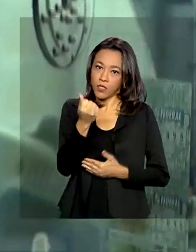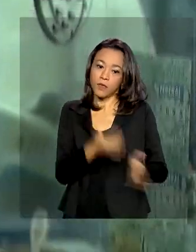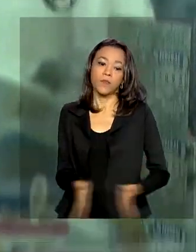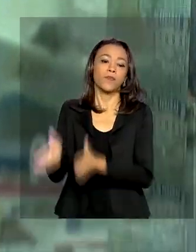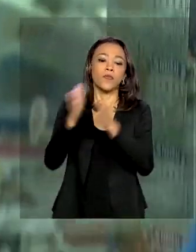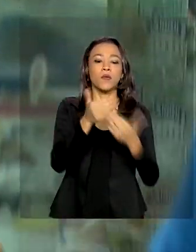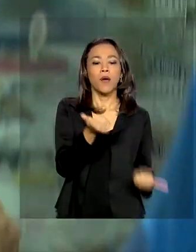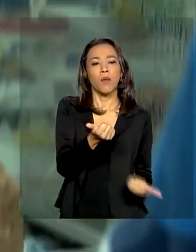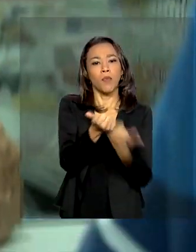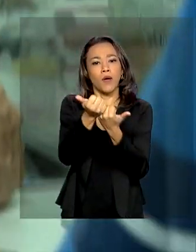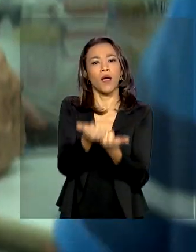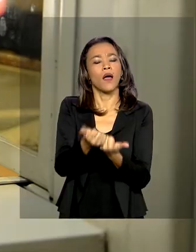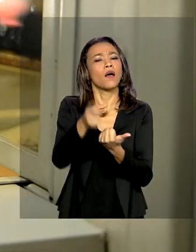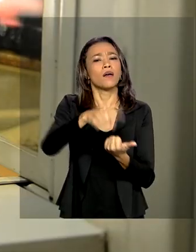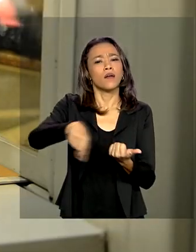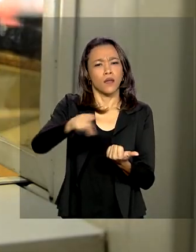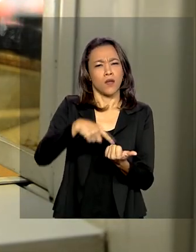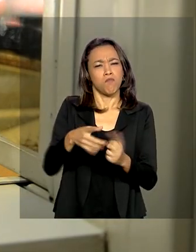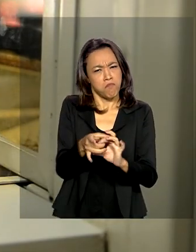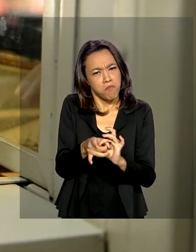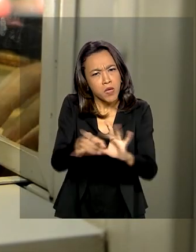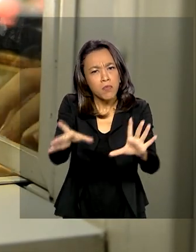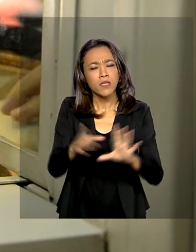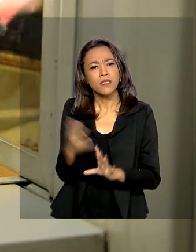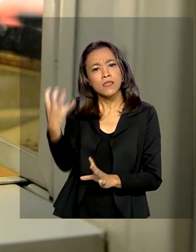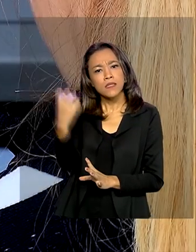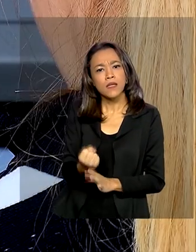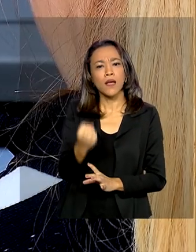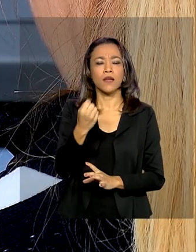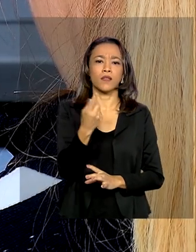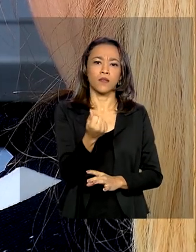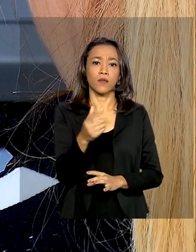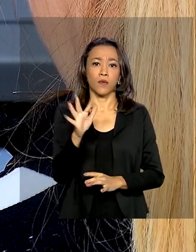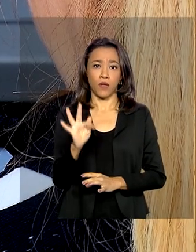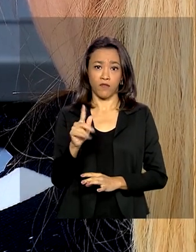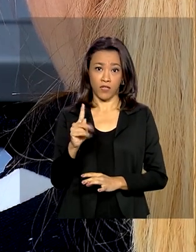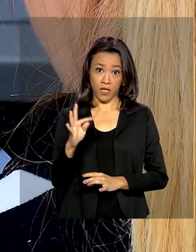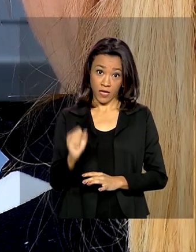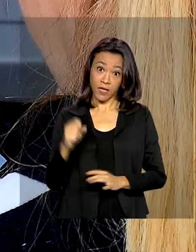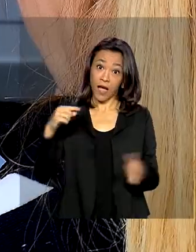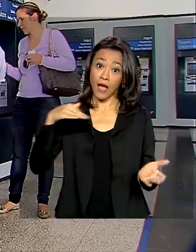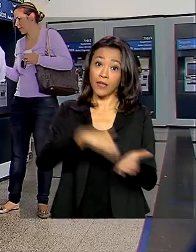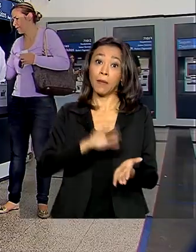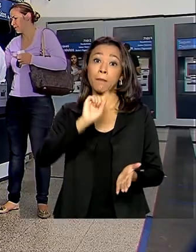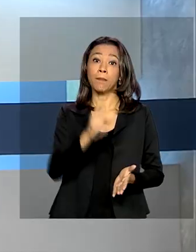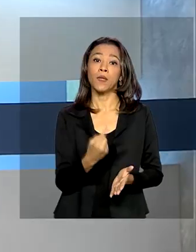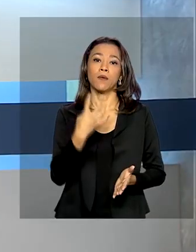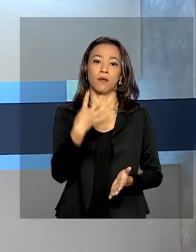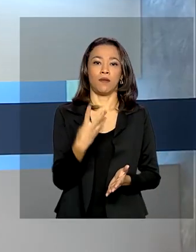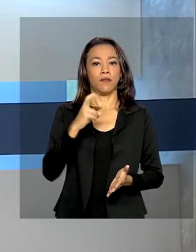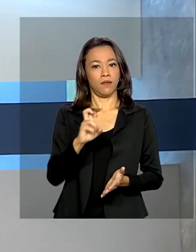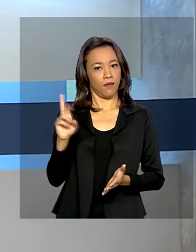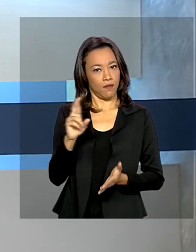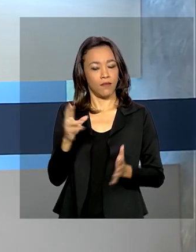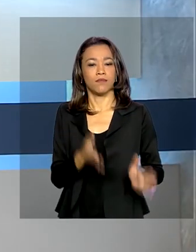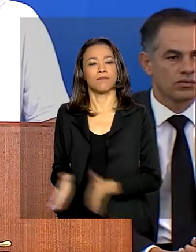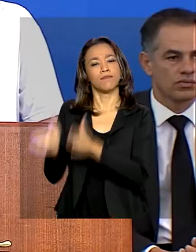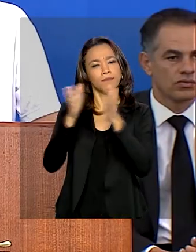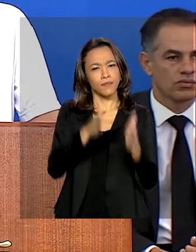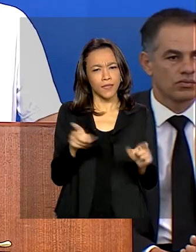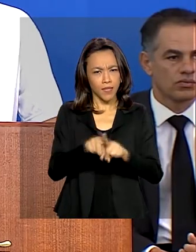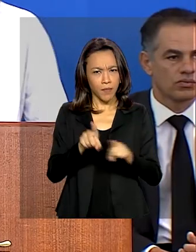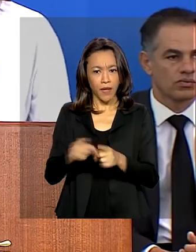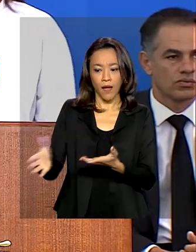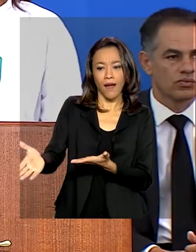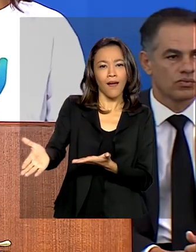trabalhador governo autorizou saques do fgts de até 1045 reais e veja também